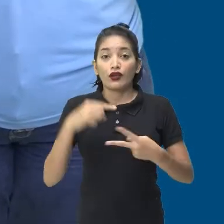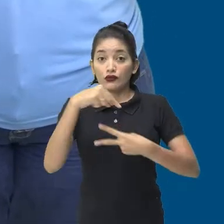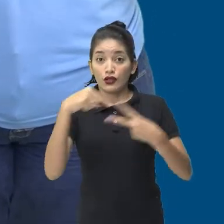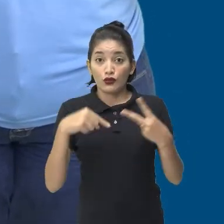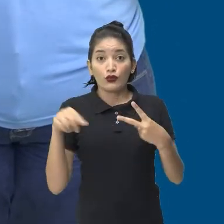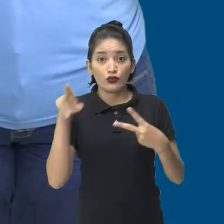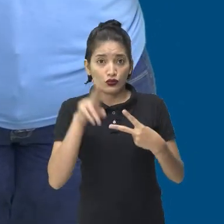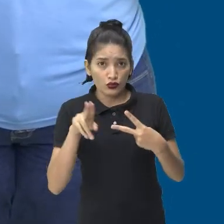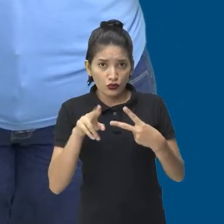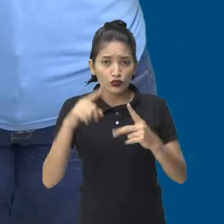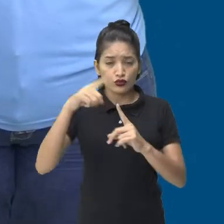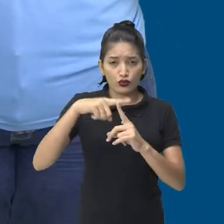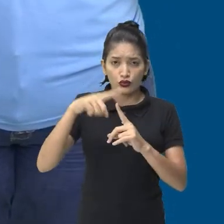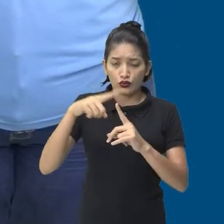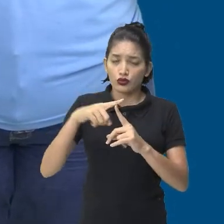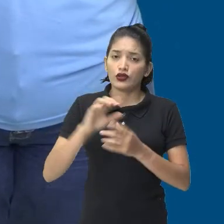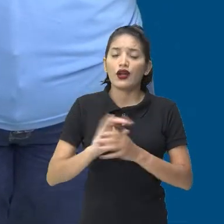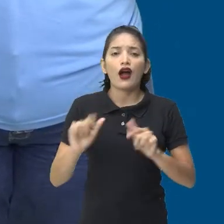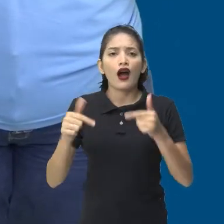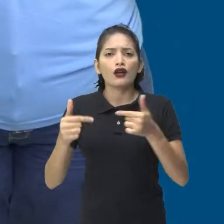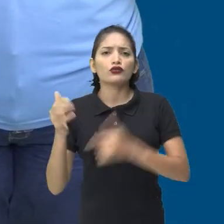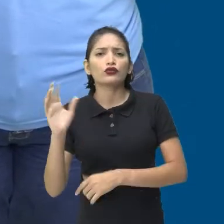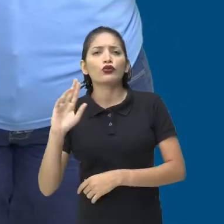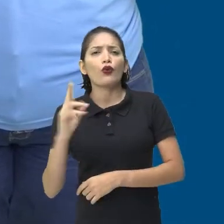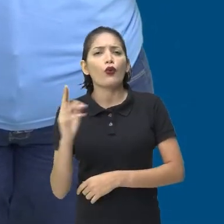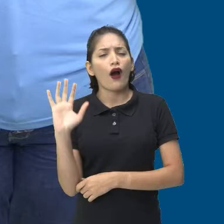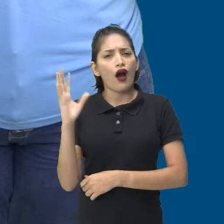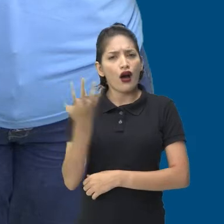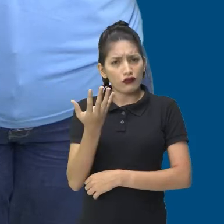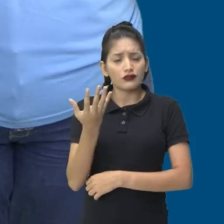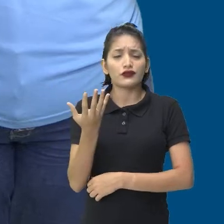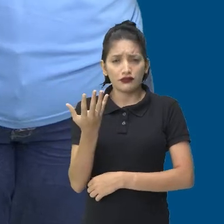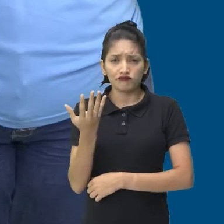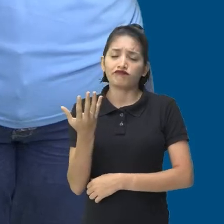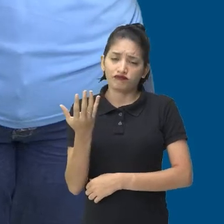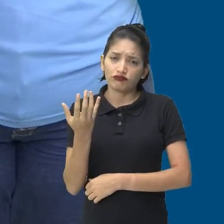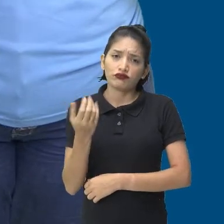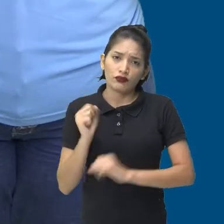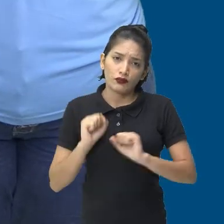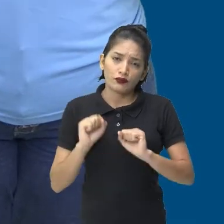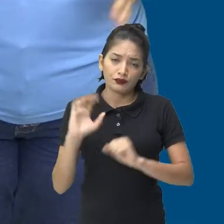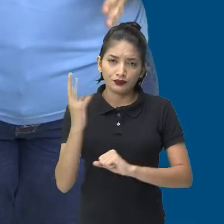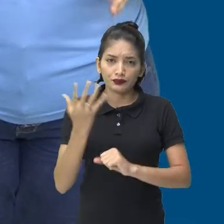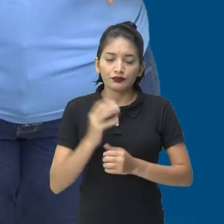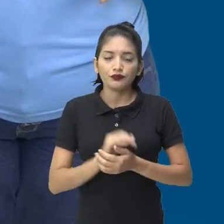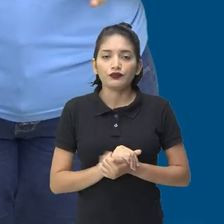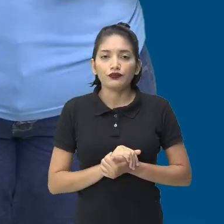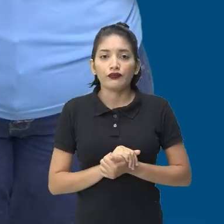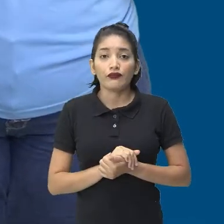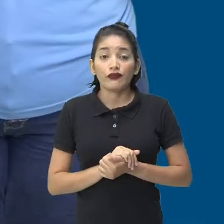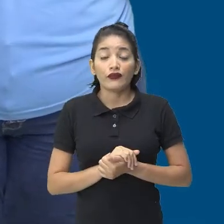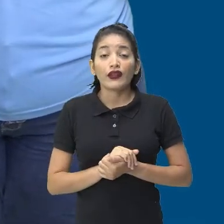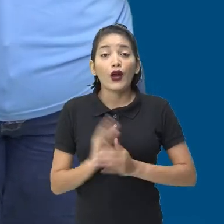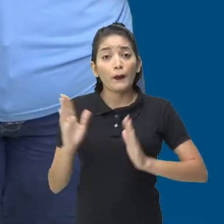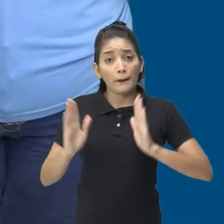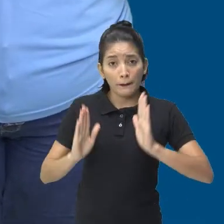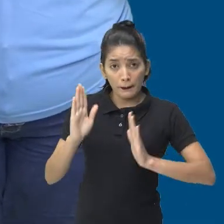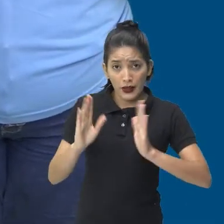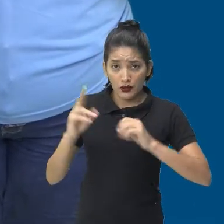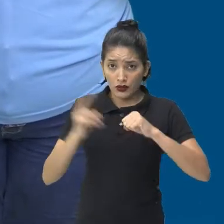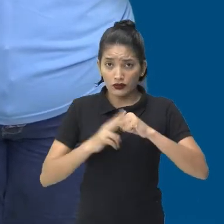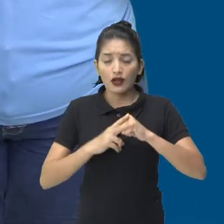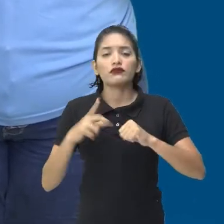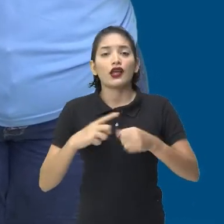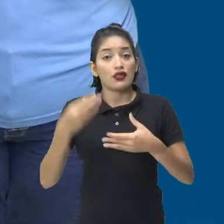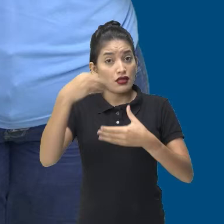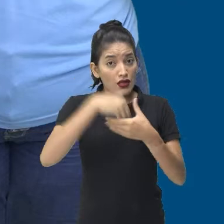2 usos, falar sobre ações ou situações futuras e previsões ou probabilidades. Esse tempo verbal, gente, também existe na nossa